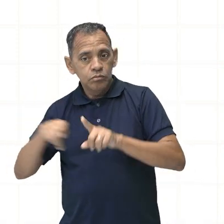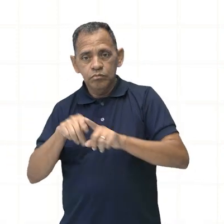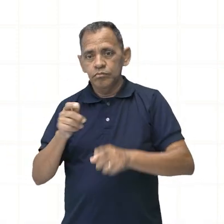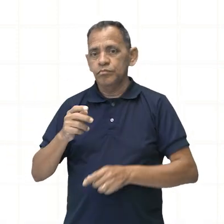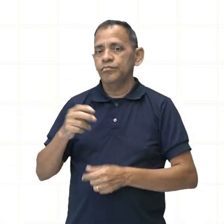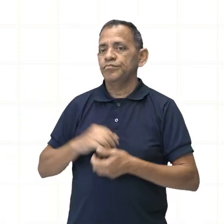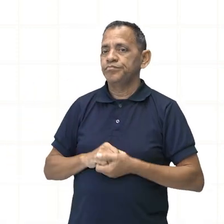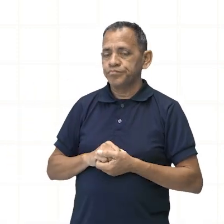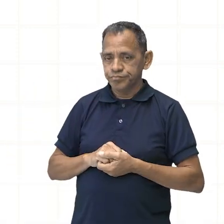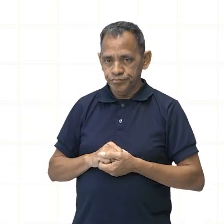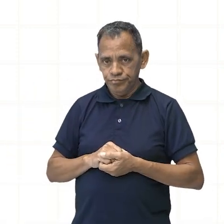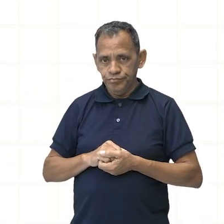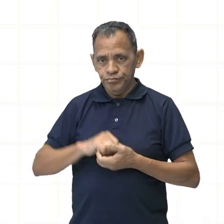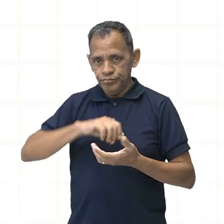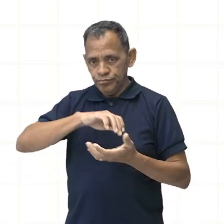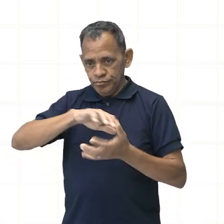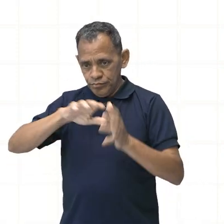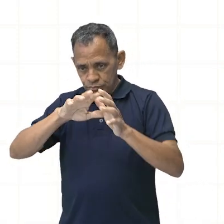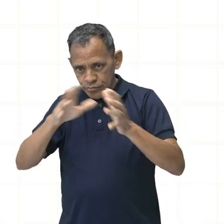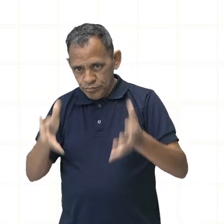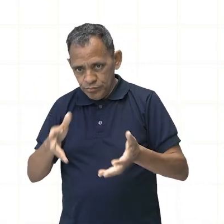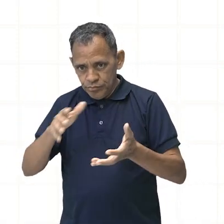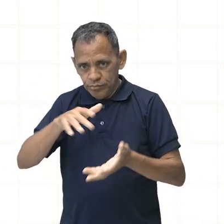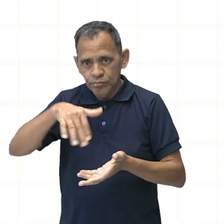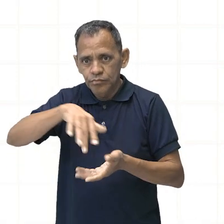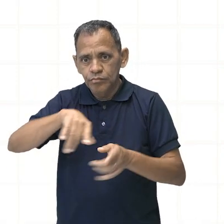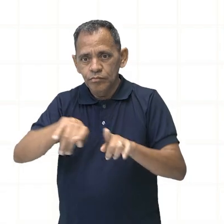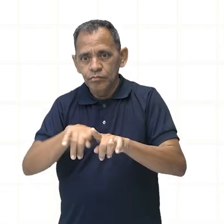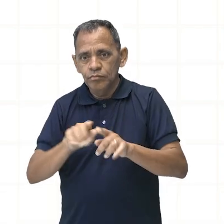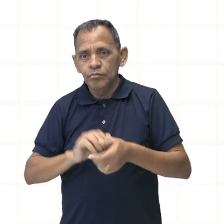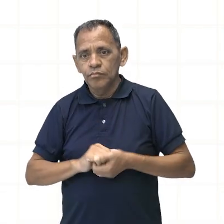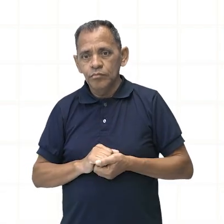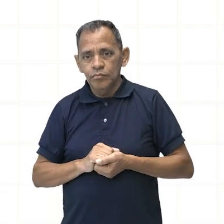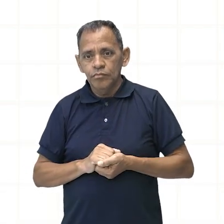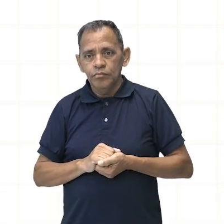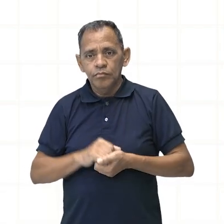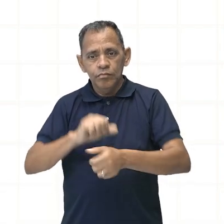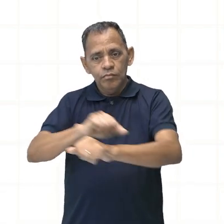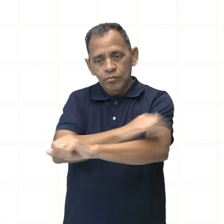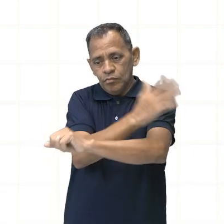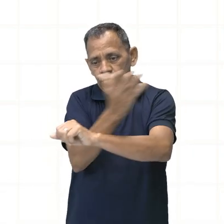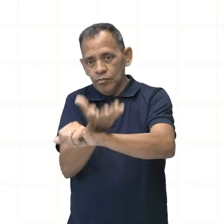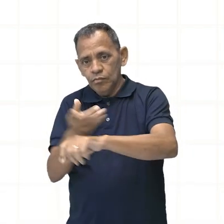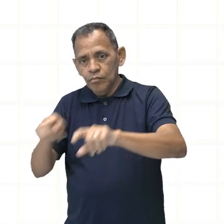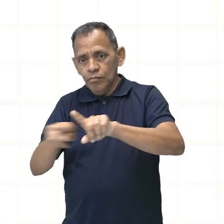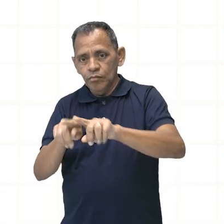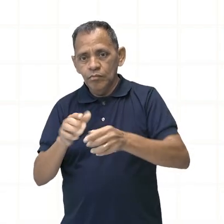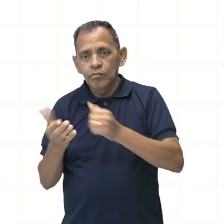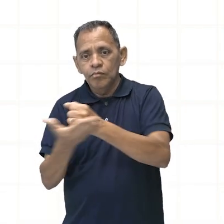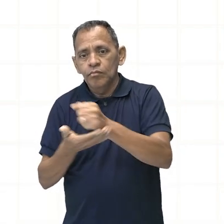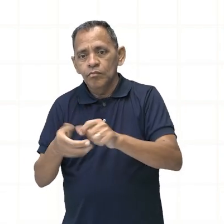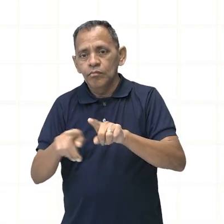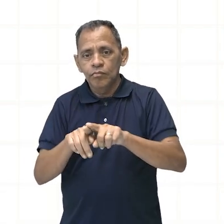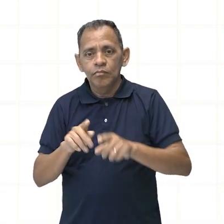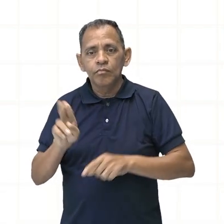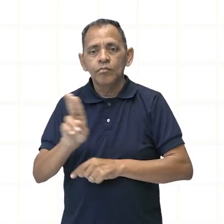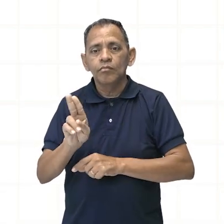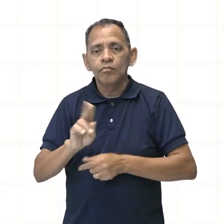também. Utiliza ali ricos sistemas de linguagem na escrita, baseadas ali nos